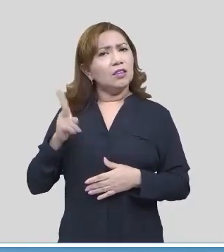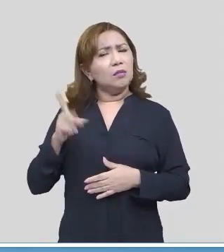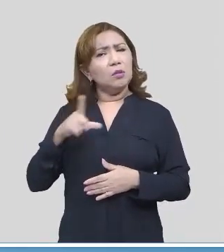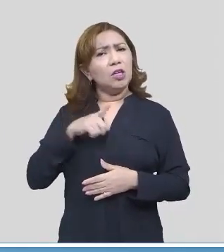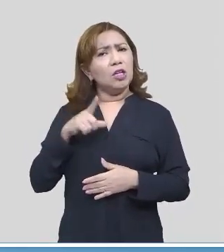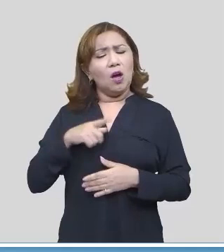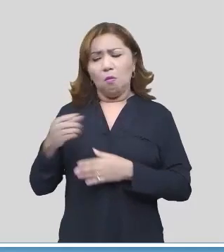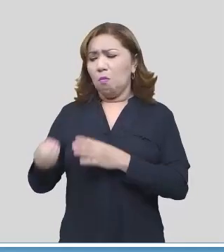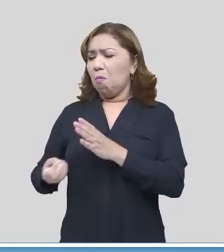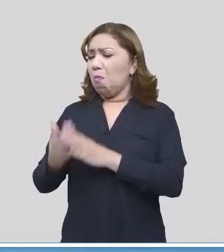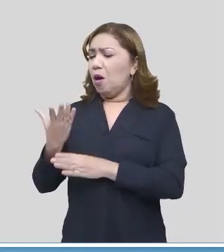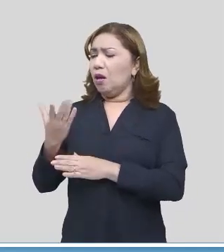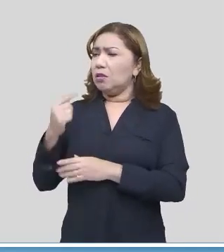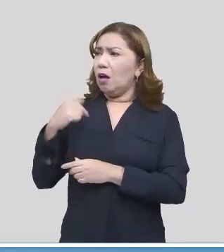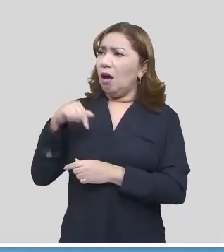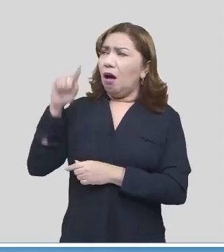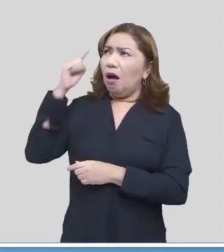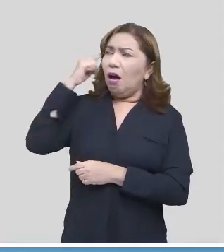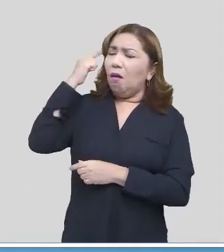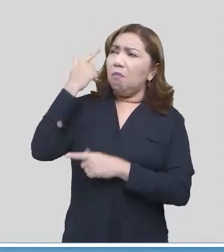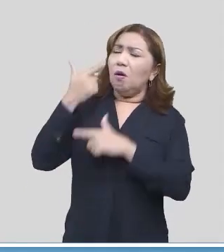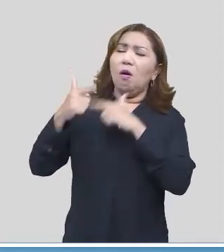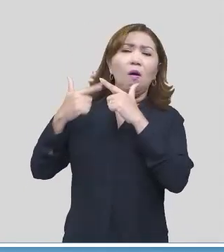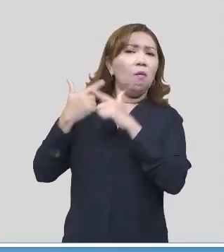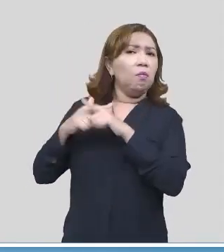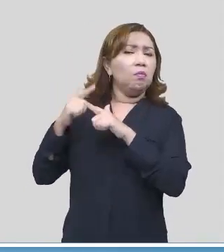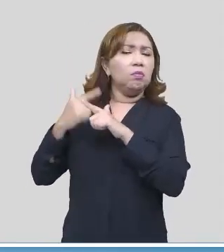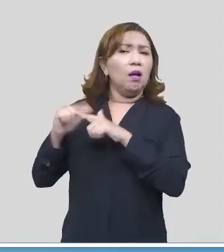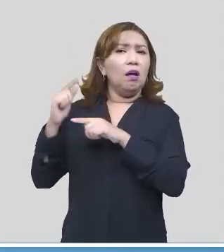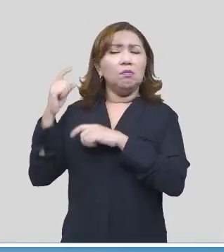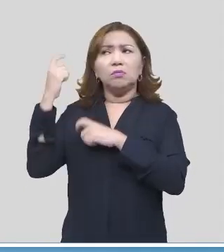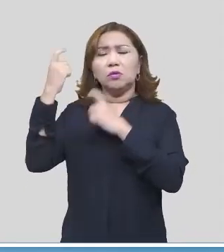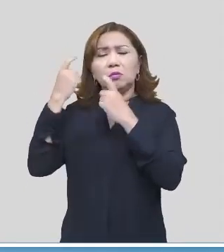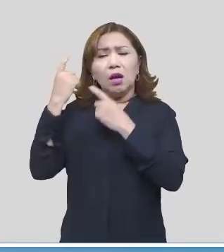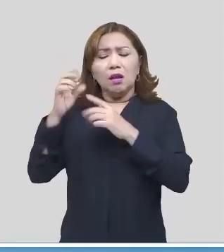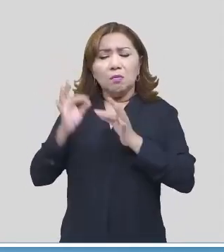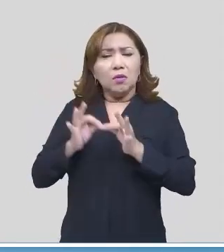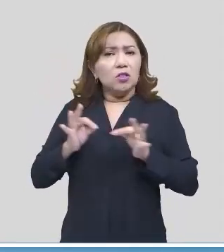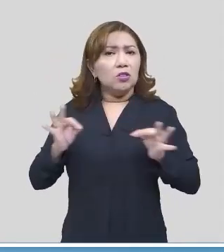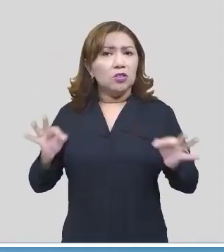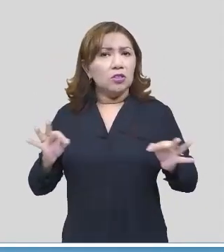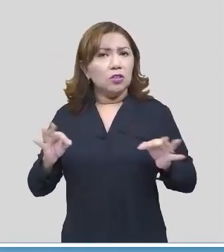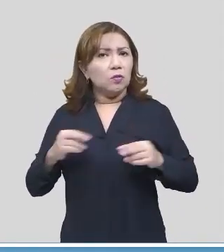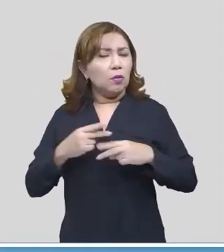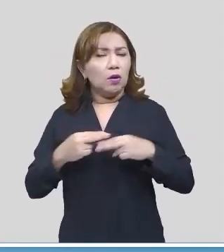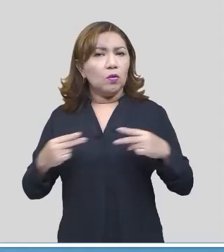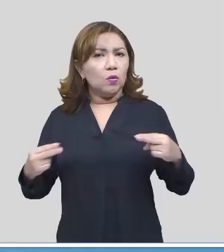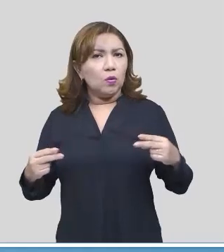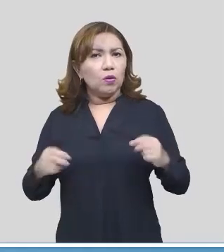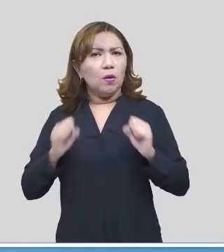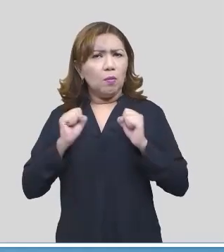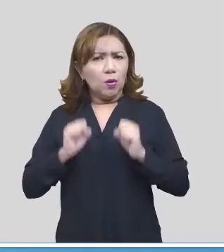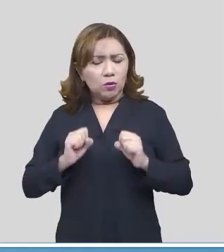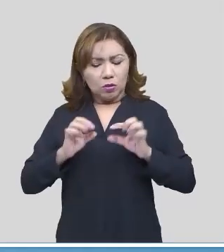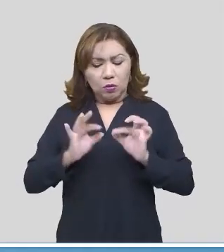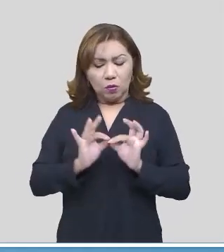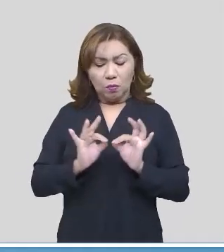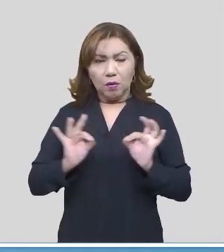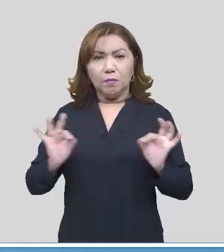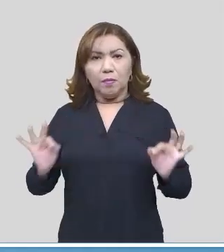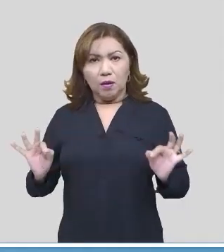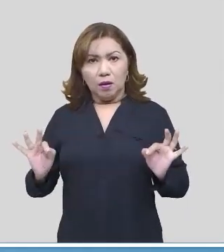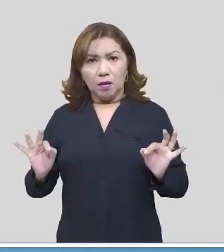a necessidade de medirmos algo. Pode ser o comprimento